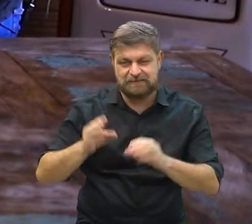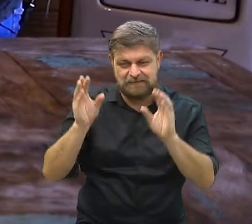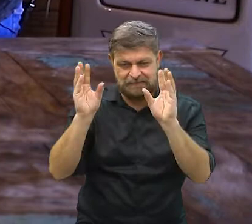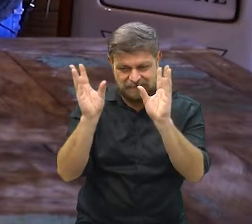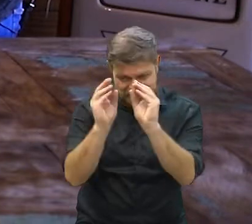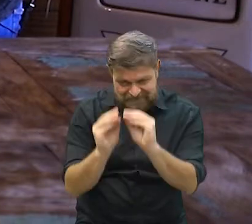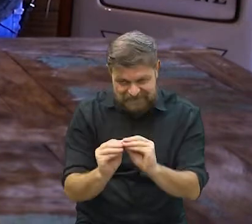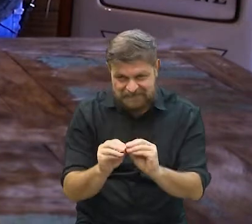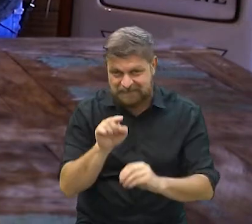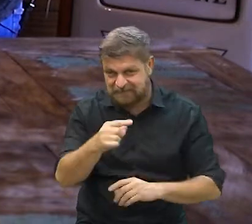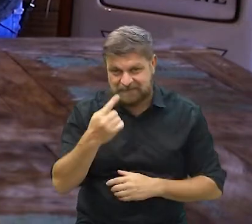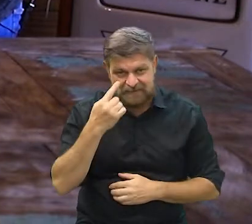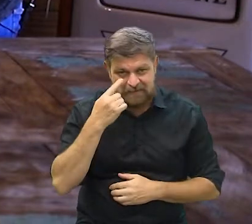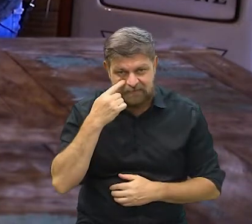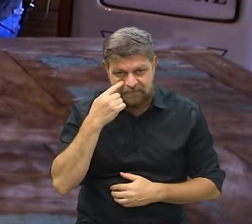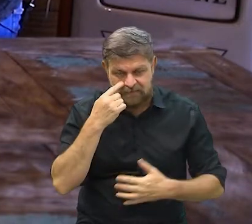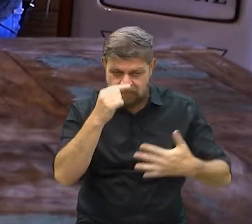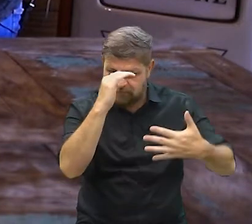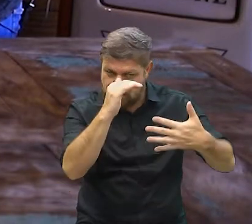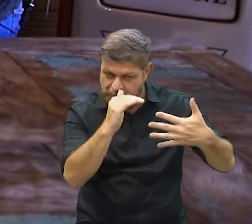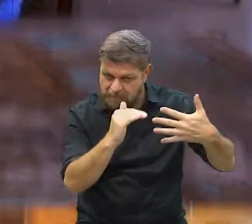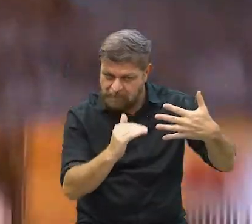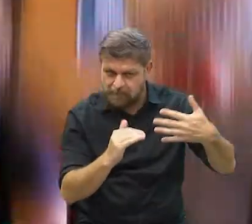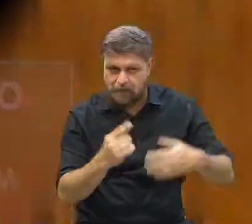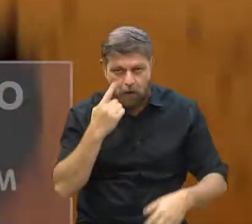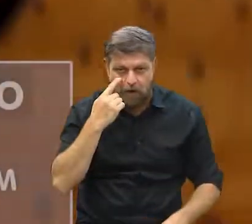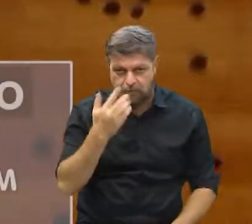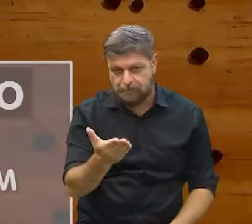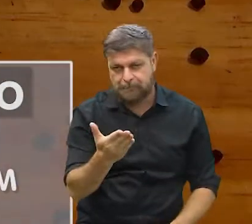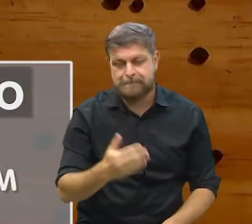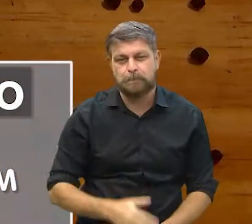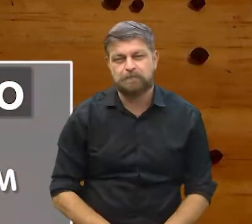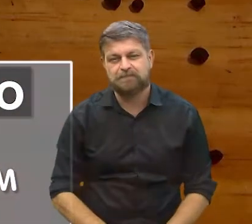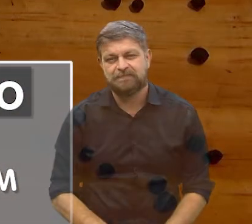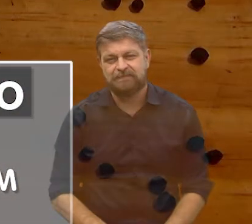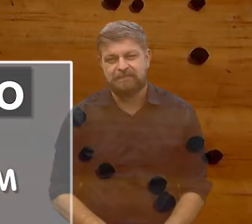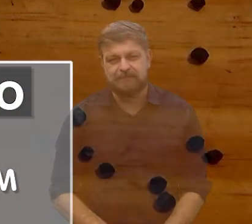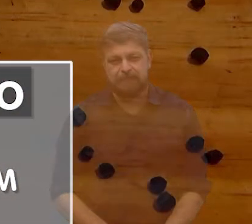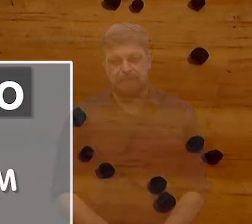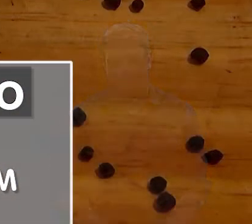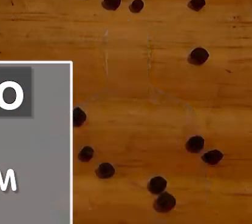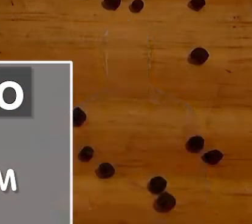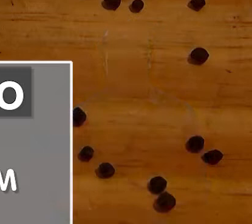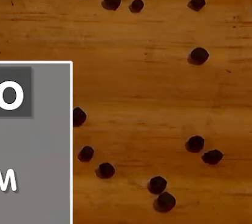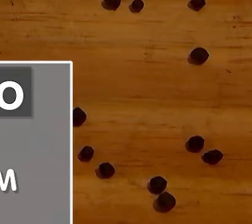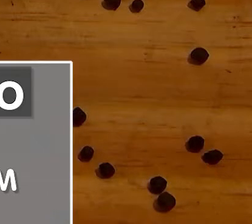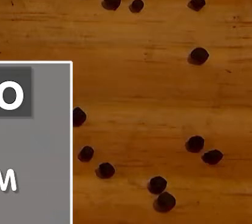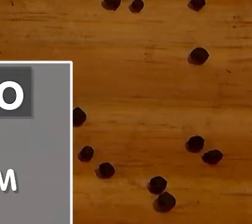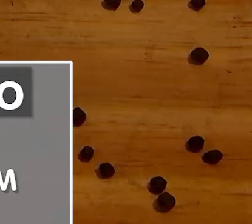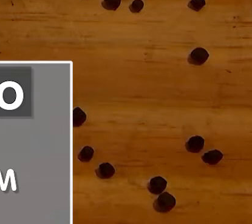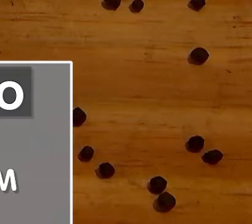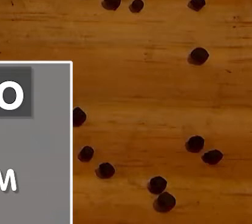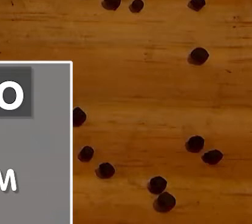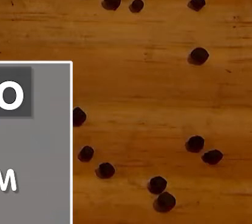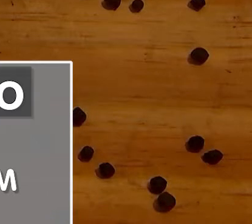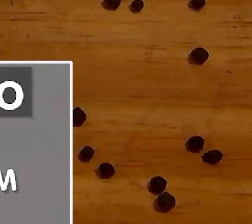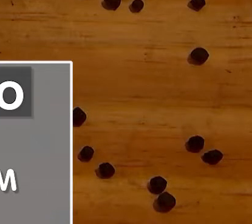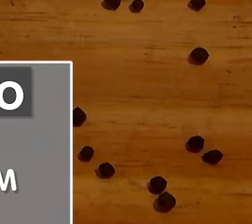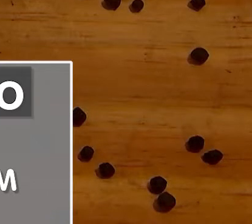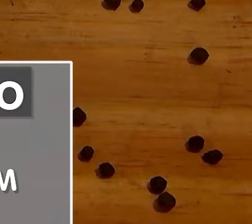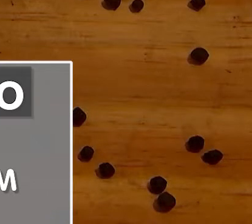de você ver tudo que vai na nossa receita. Olha aí. Anote os ingredientes. O macarrão é de